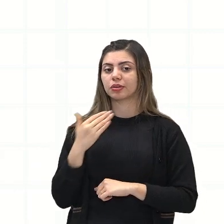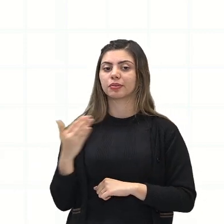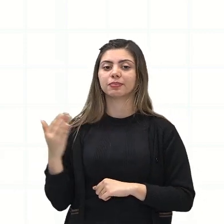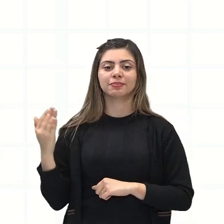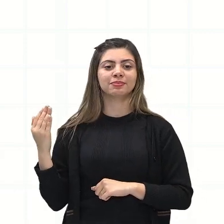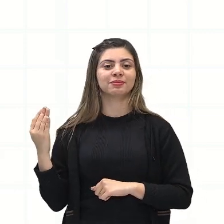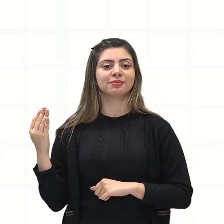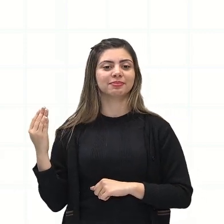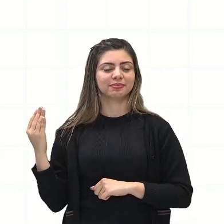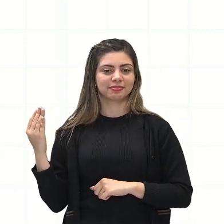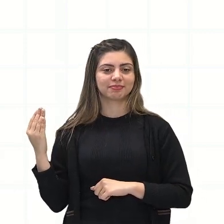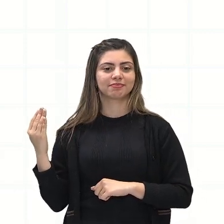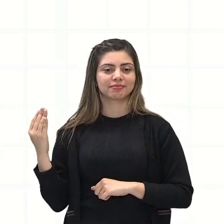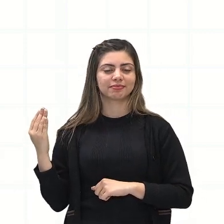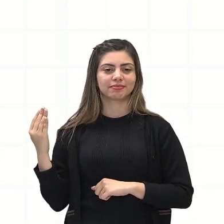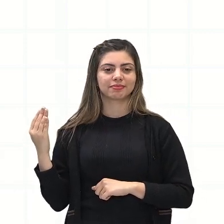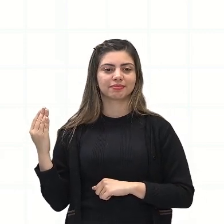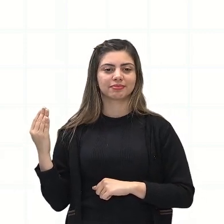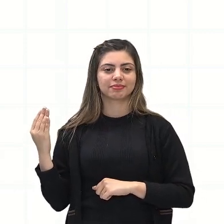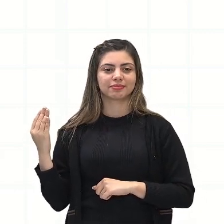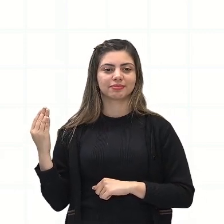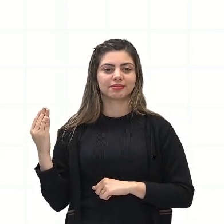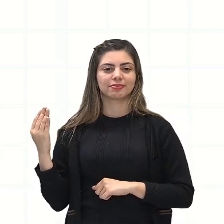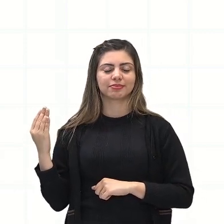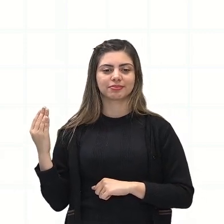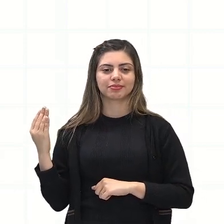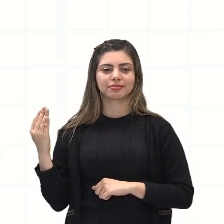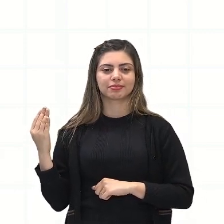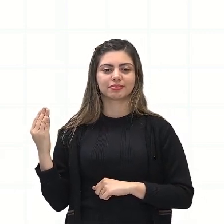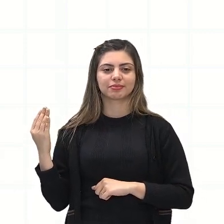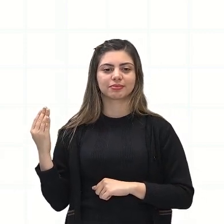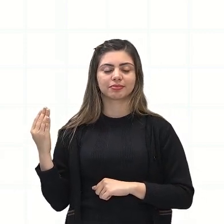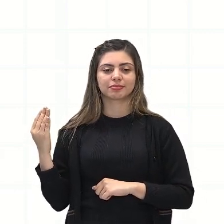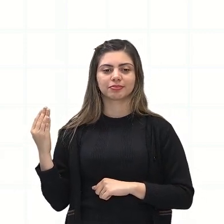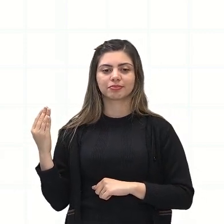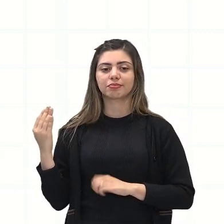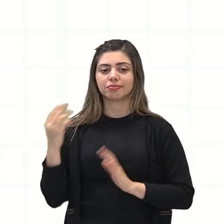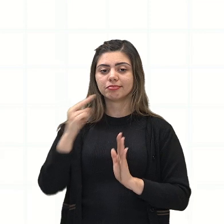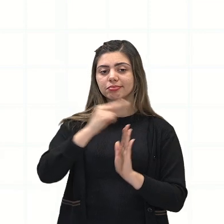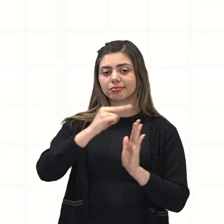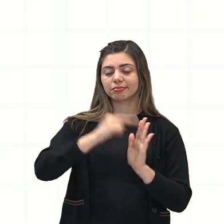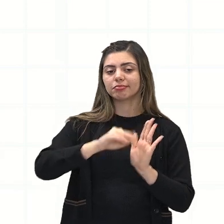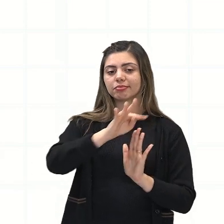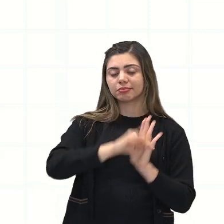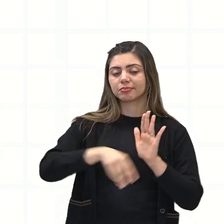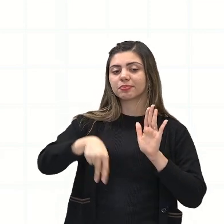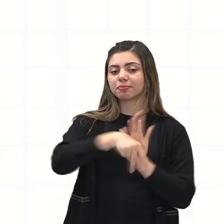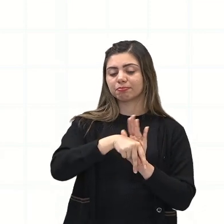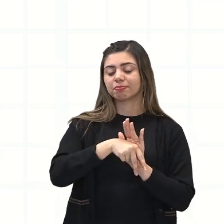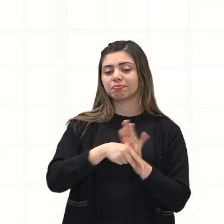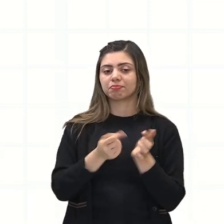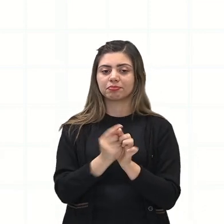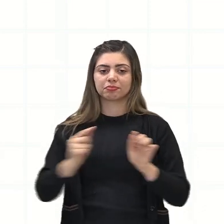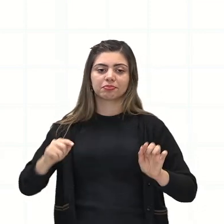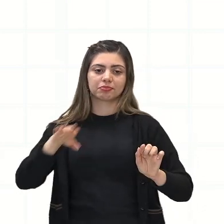anda, aonde anda, a onda,